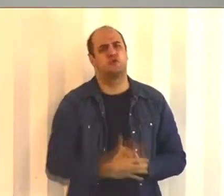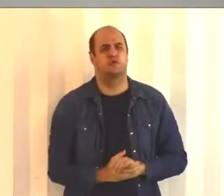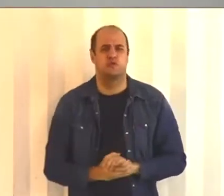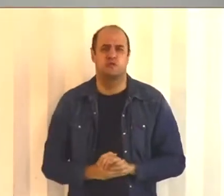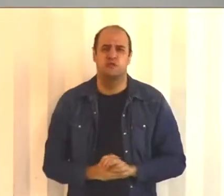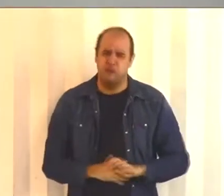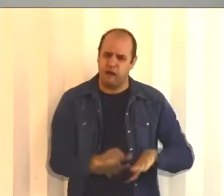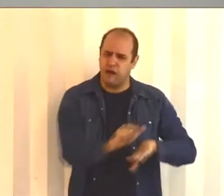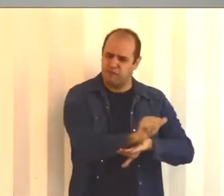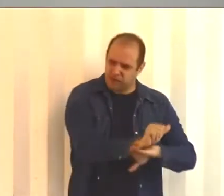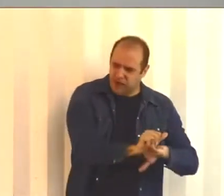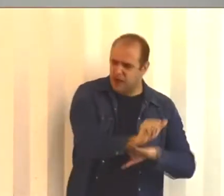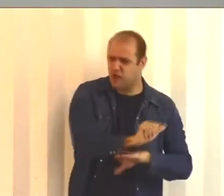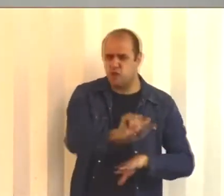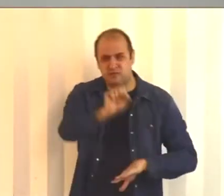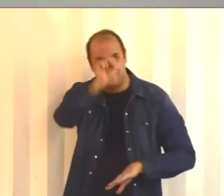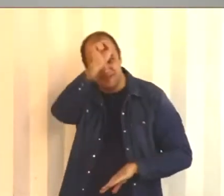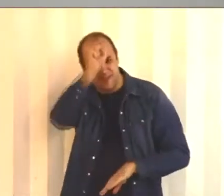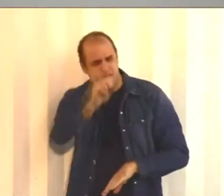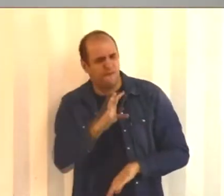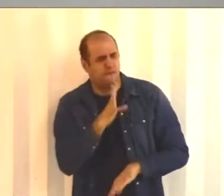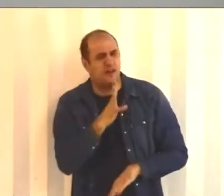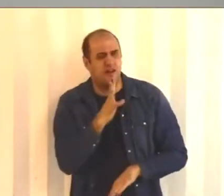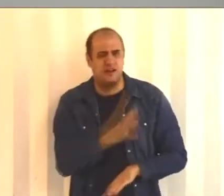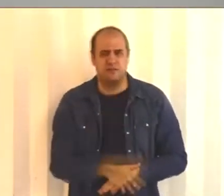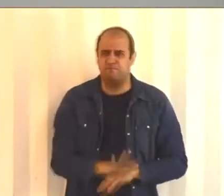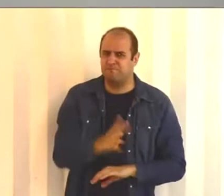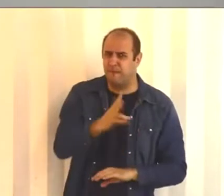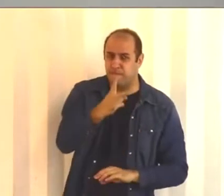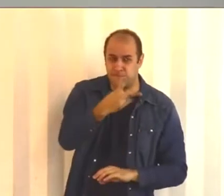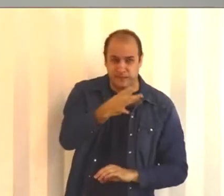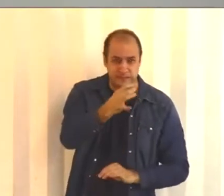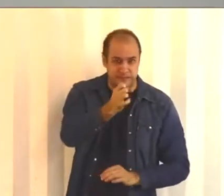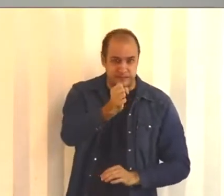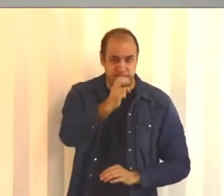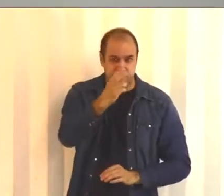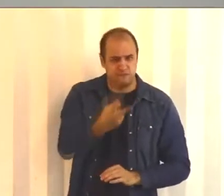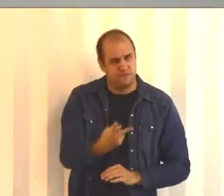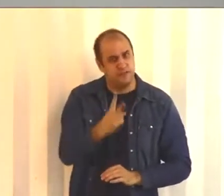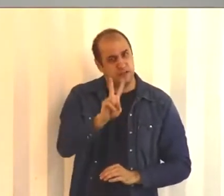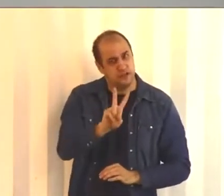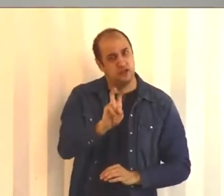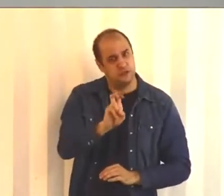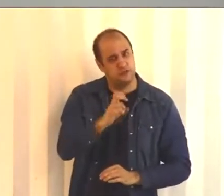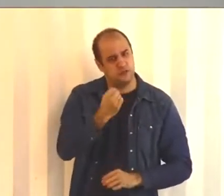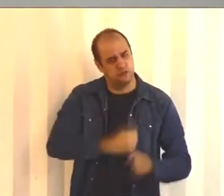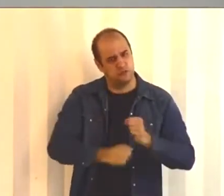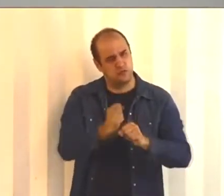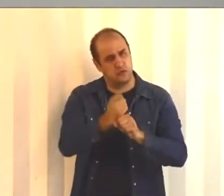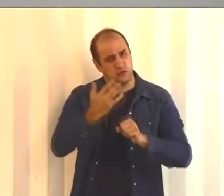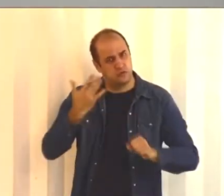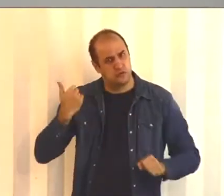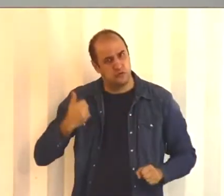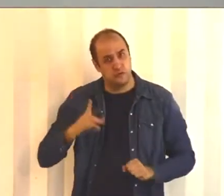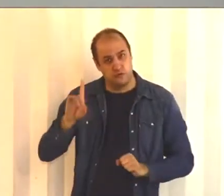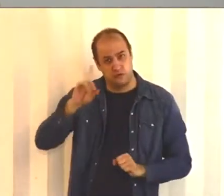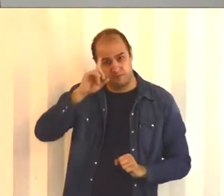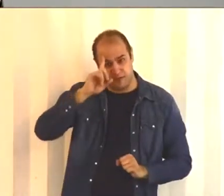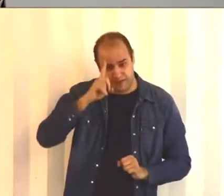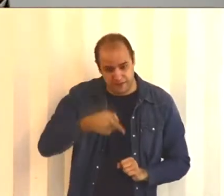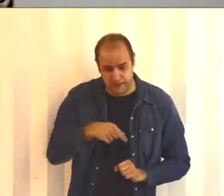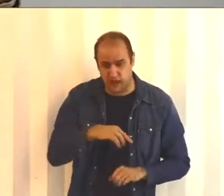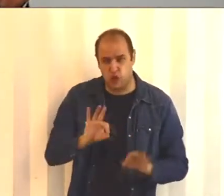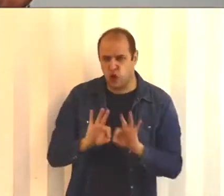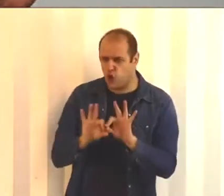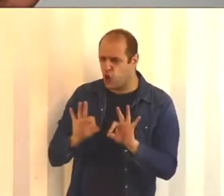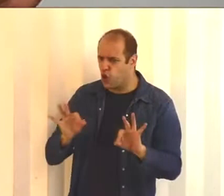onde estava Sara, porque há mais ou menos uns 25 anos atrás, ele havia falado a Abraão: saia dessa terra que